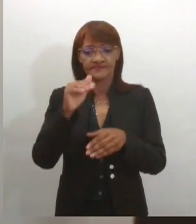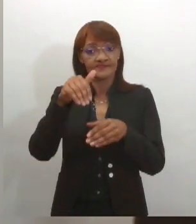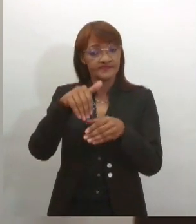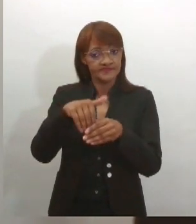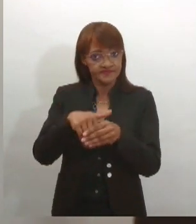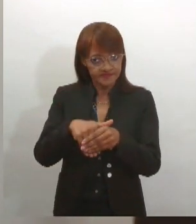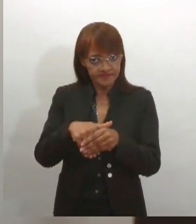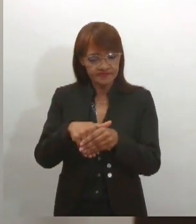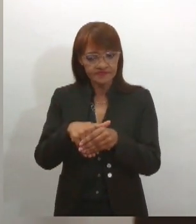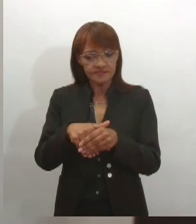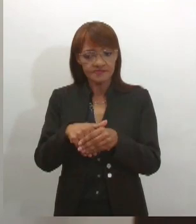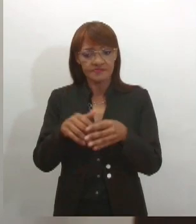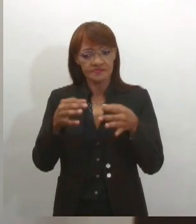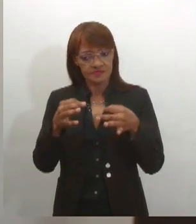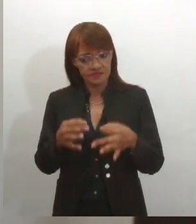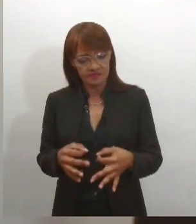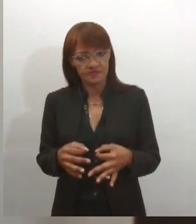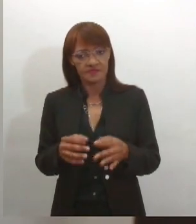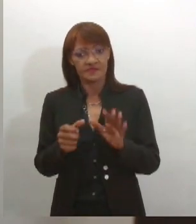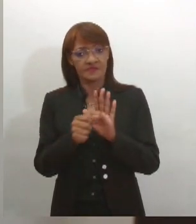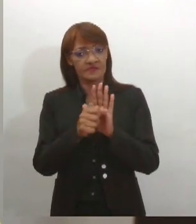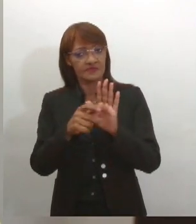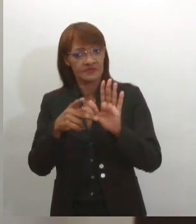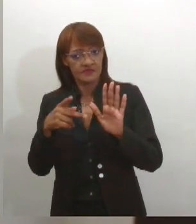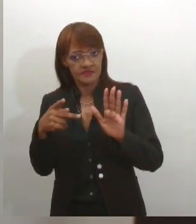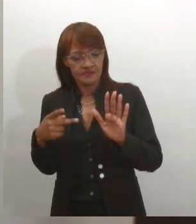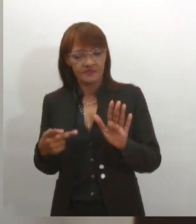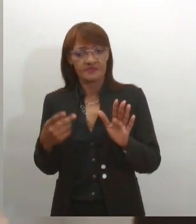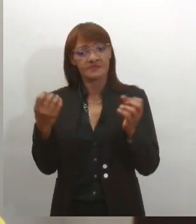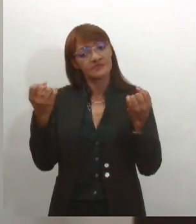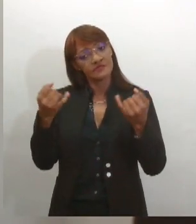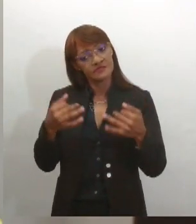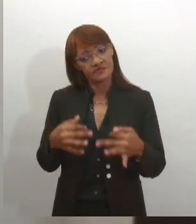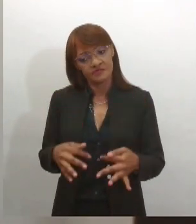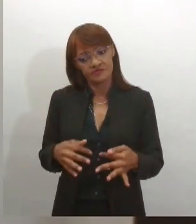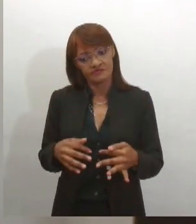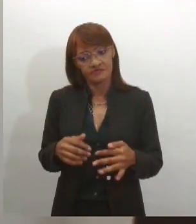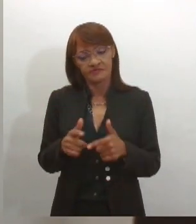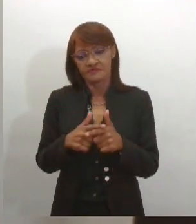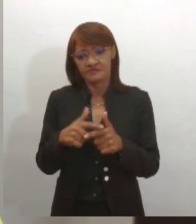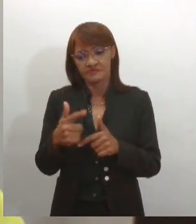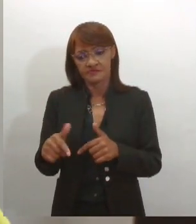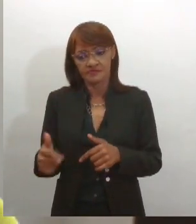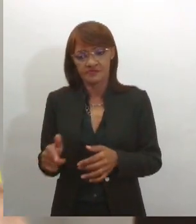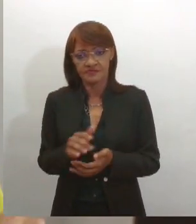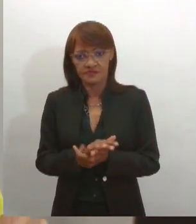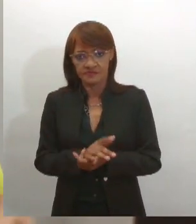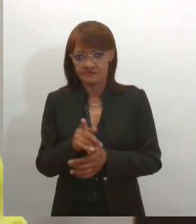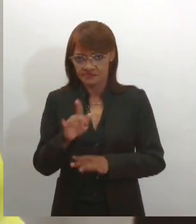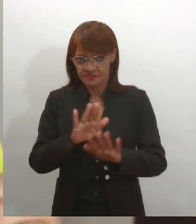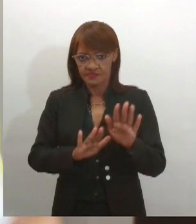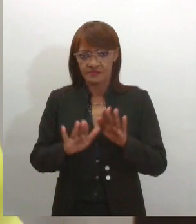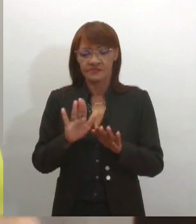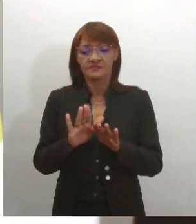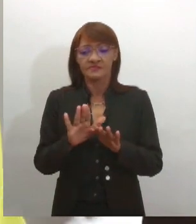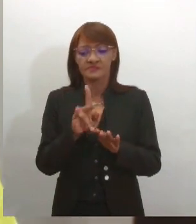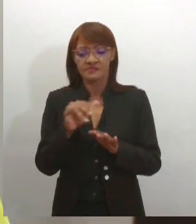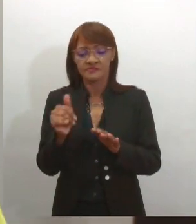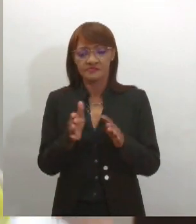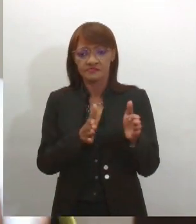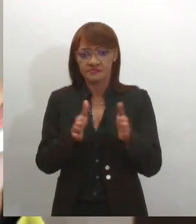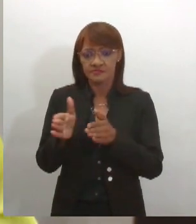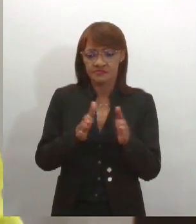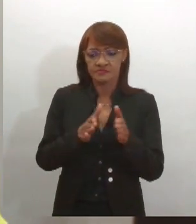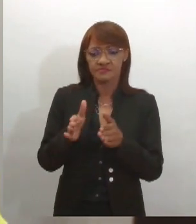voto vai lá no ET título faz a sua justificativa e não tem problema nenhum agora é bom se atentar ao prazo né fez essa mudança vai mudar vai morar em